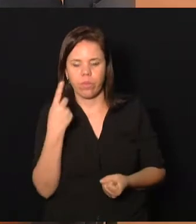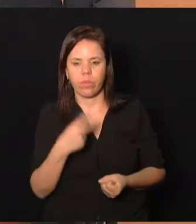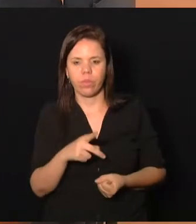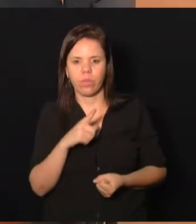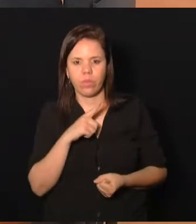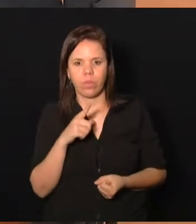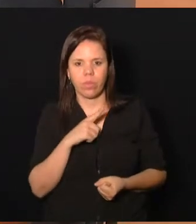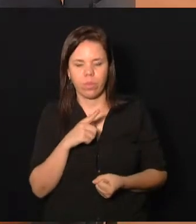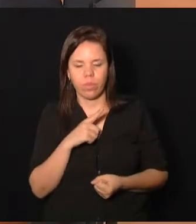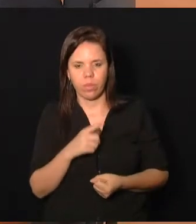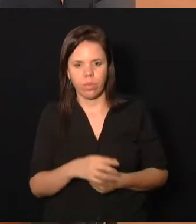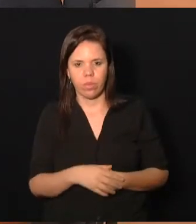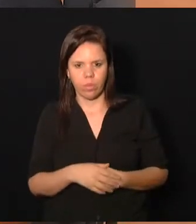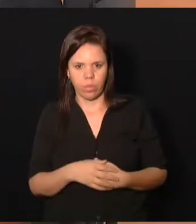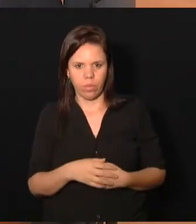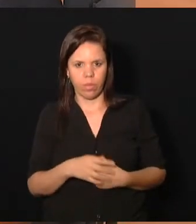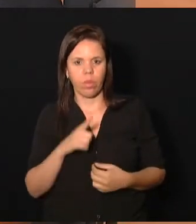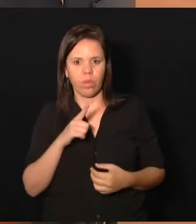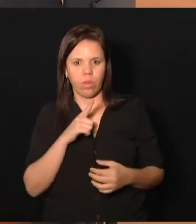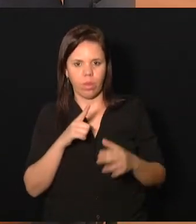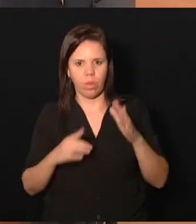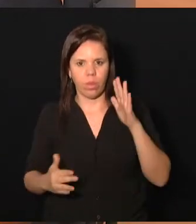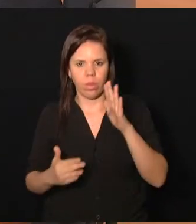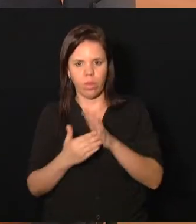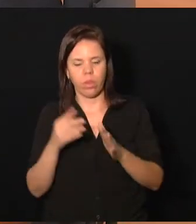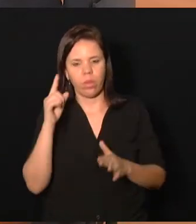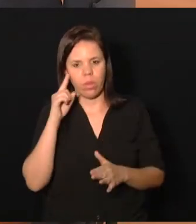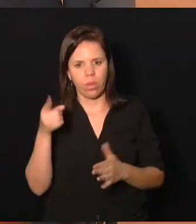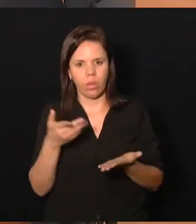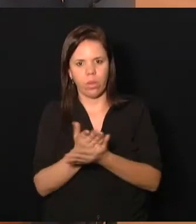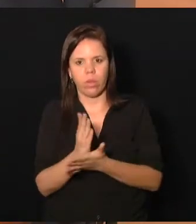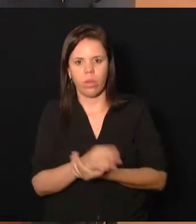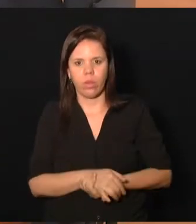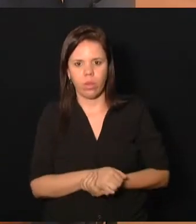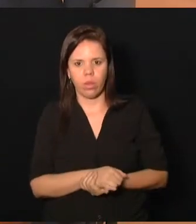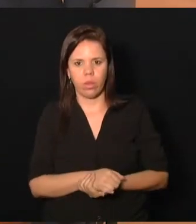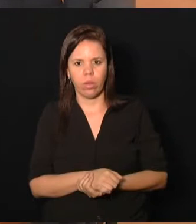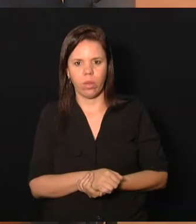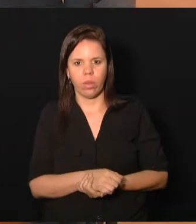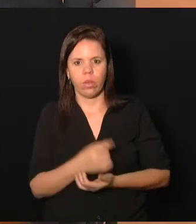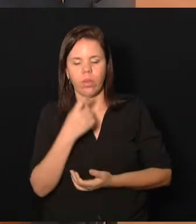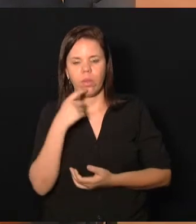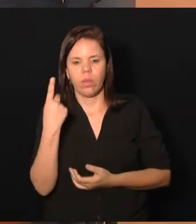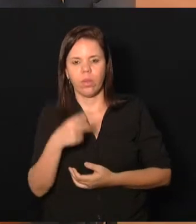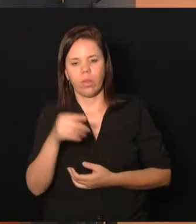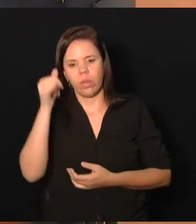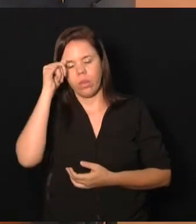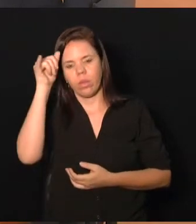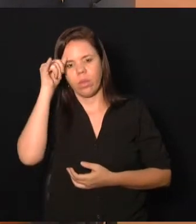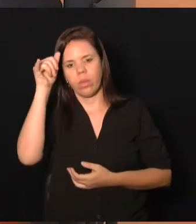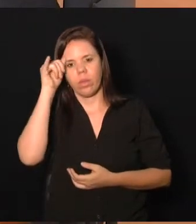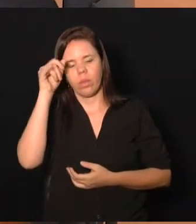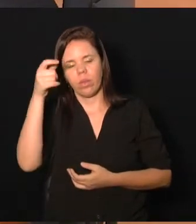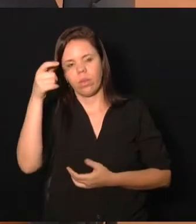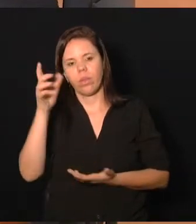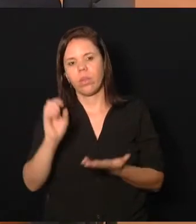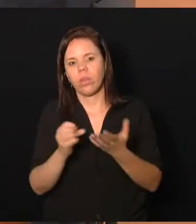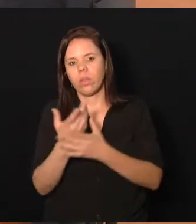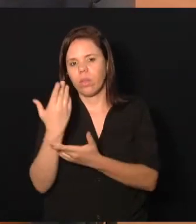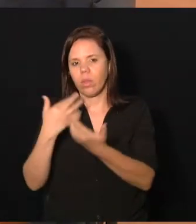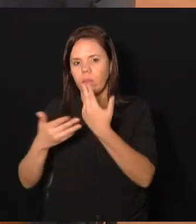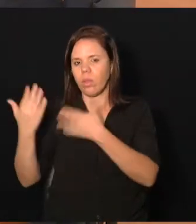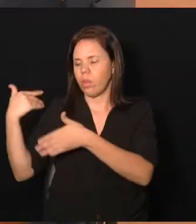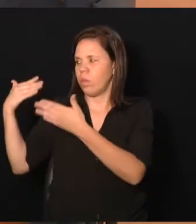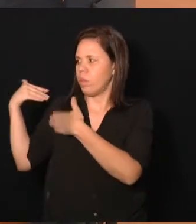tem um limite de data para ser aprovado. E Campinas, para evitar que acontecesse aquilo que aconteceu com as